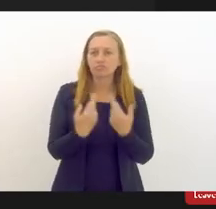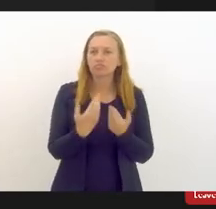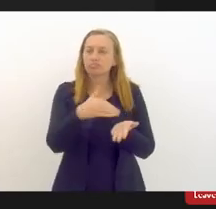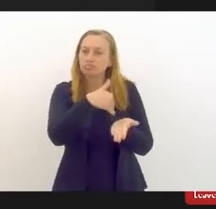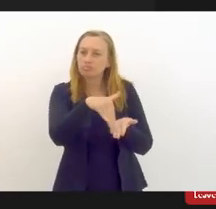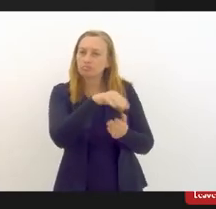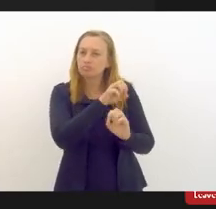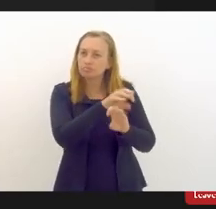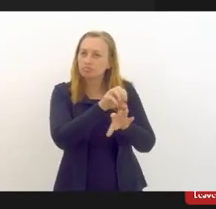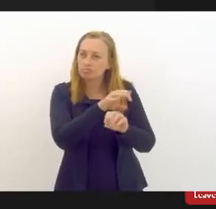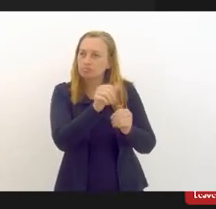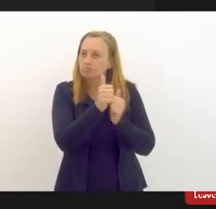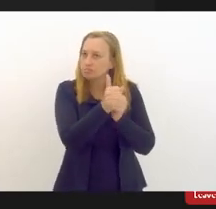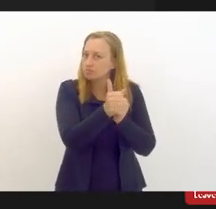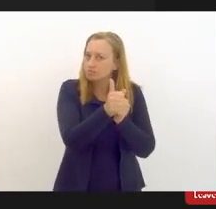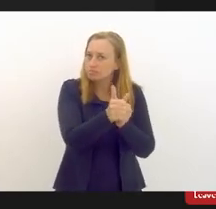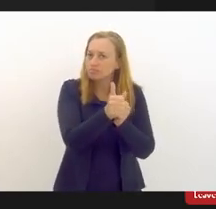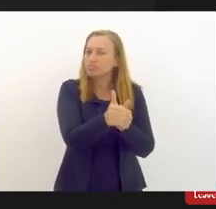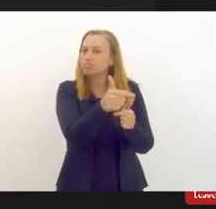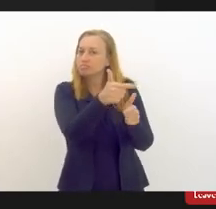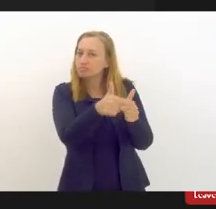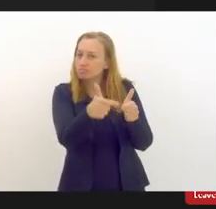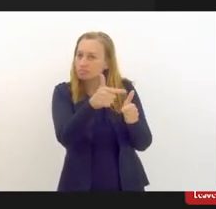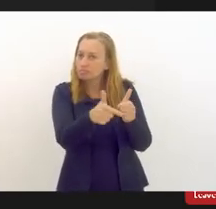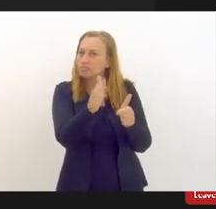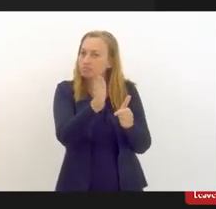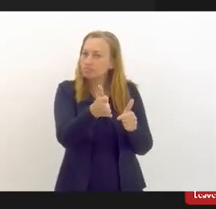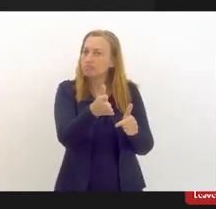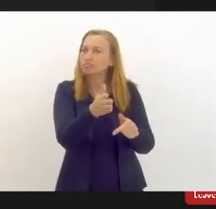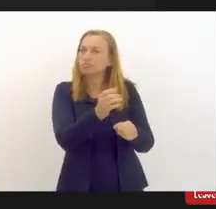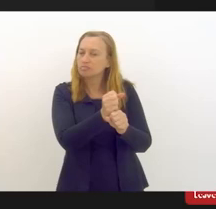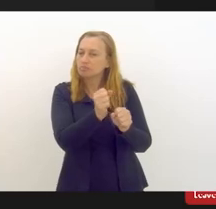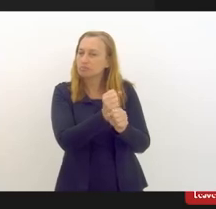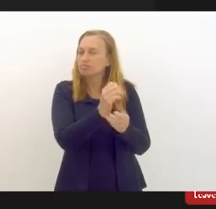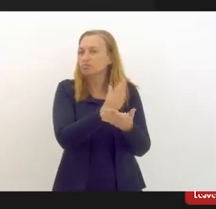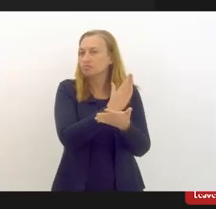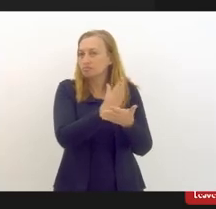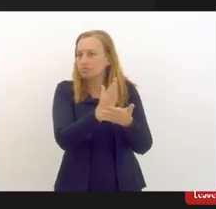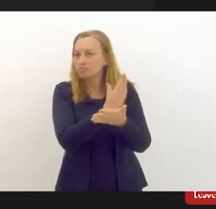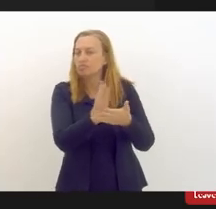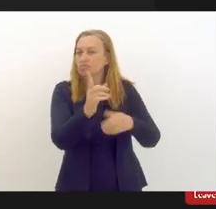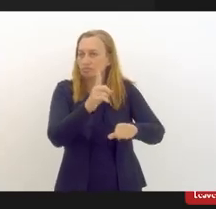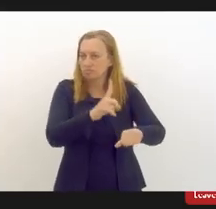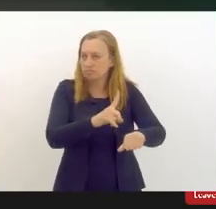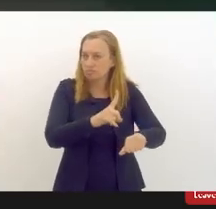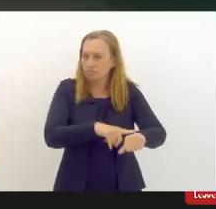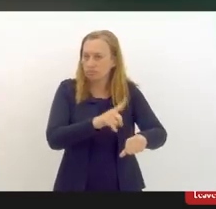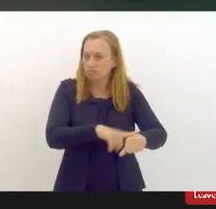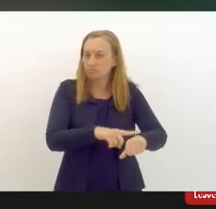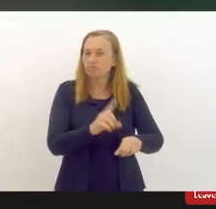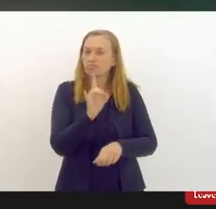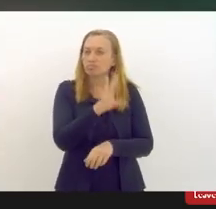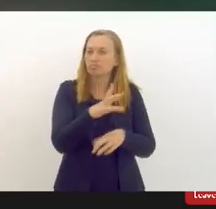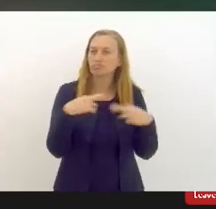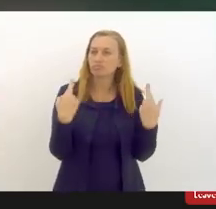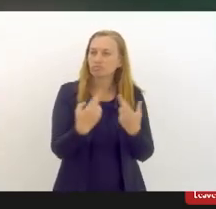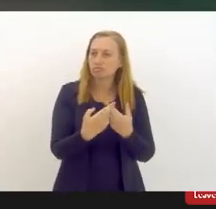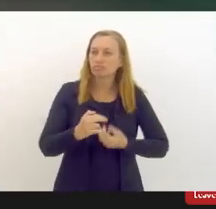Temos acompanhado esse problema já há algum tempo, e na última reunião